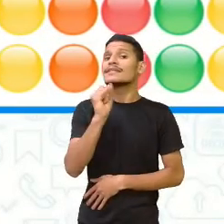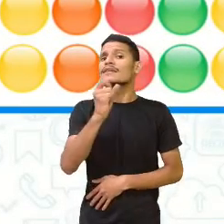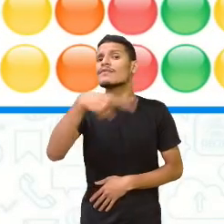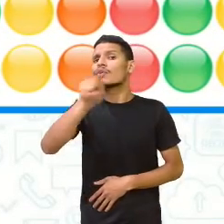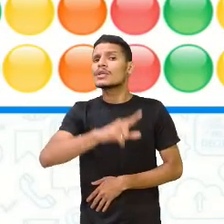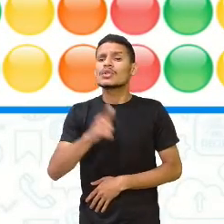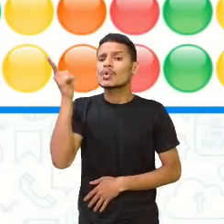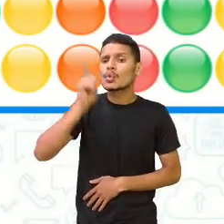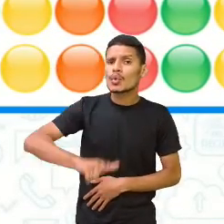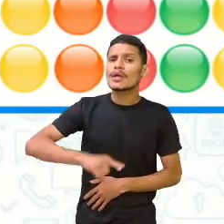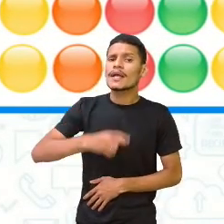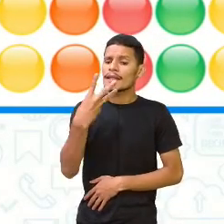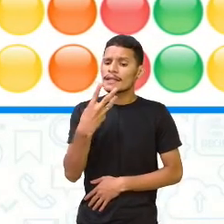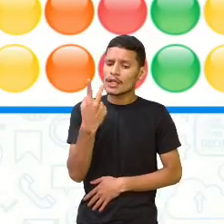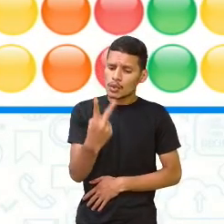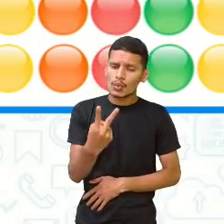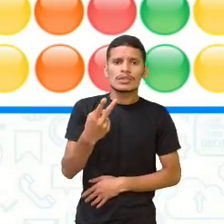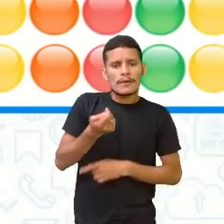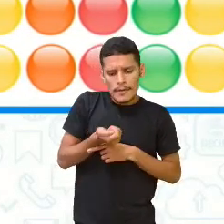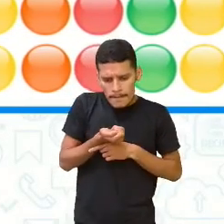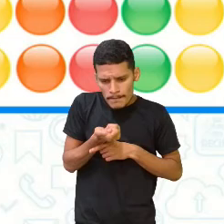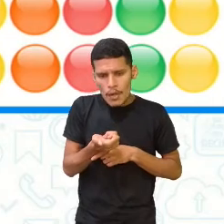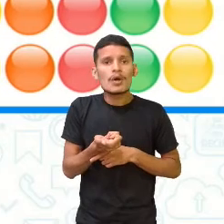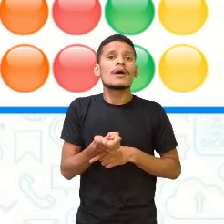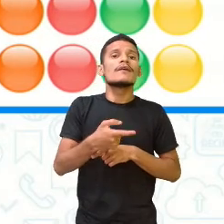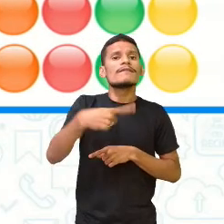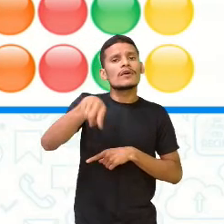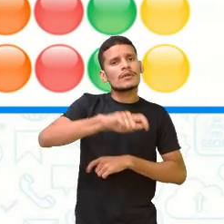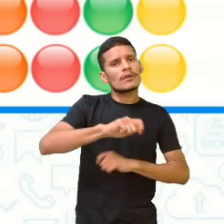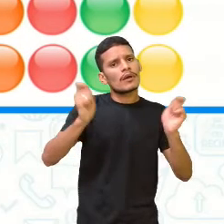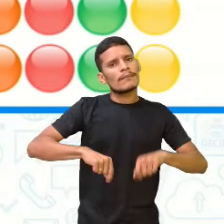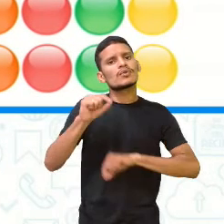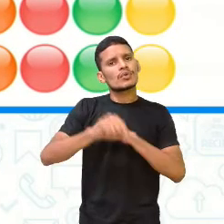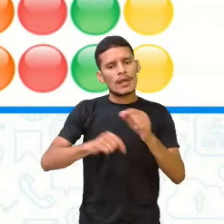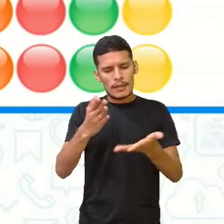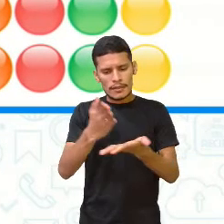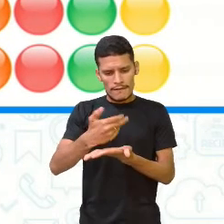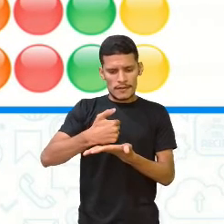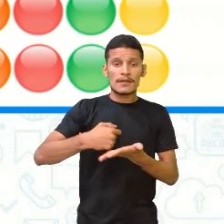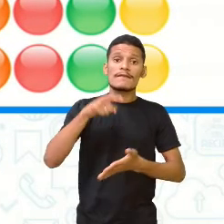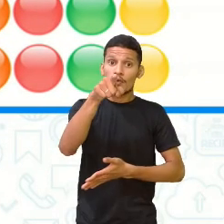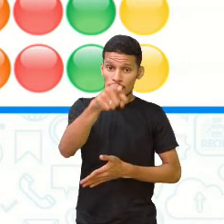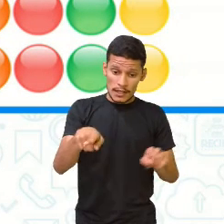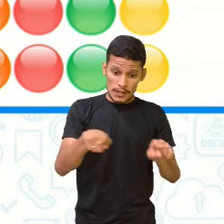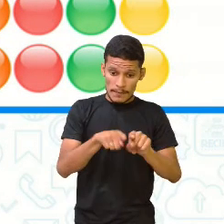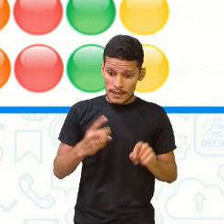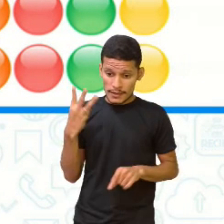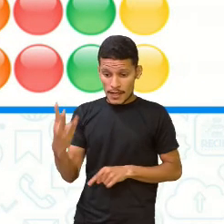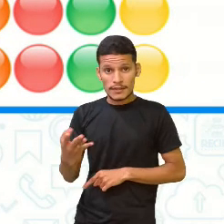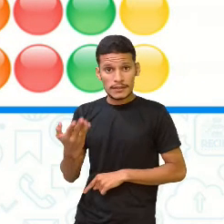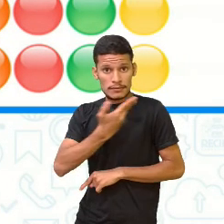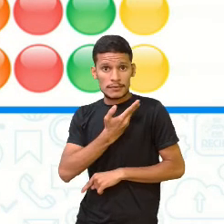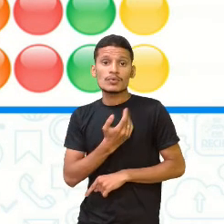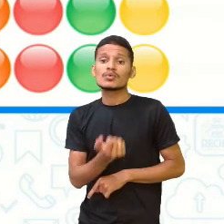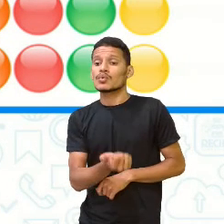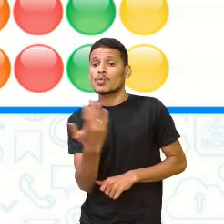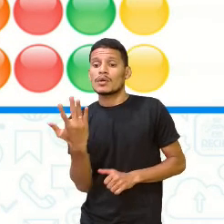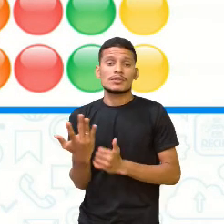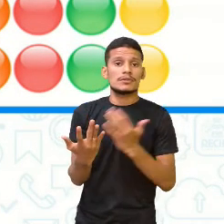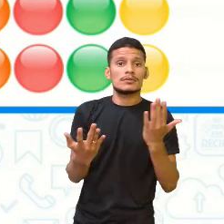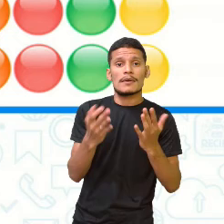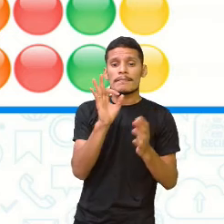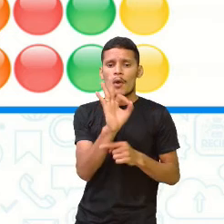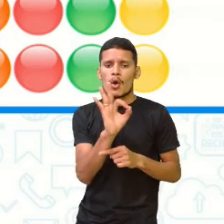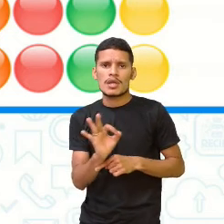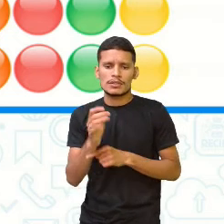ganhasse 32 bolinhas de gude e precisasse dividir para você e 3 amigos, quantas bolinhas cada